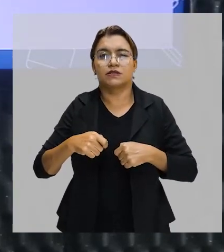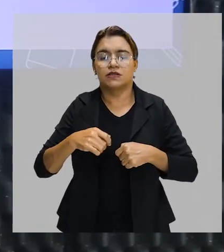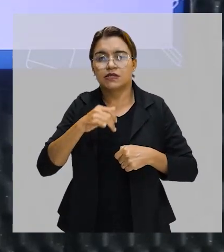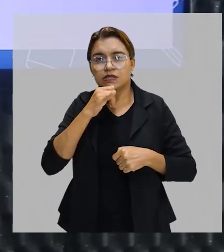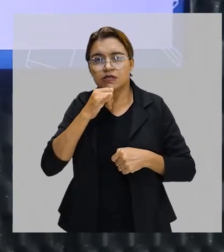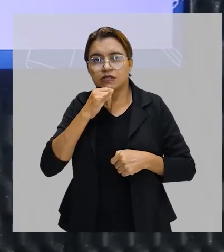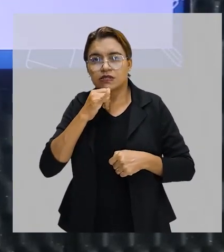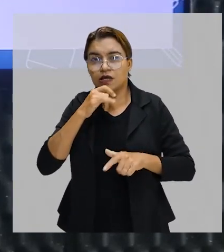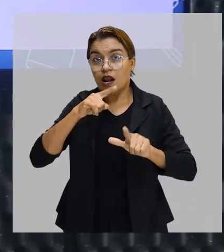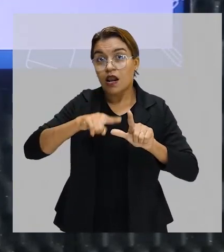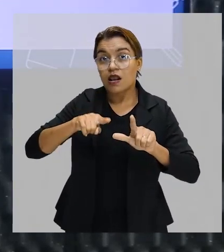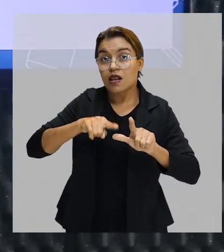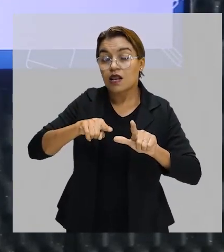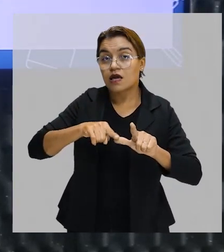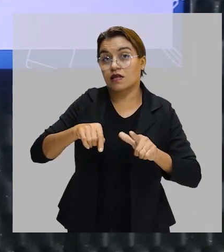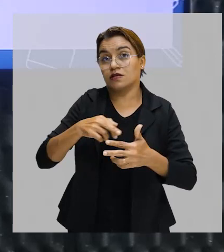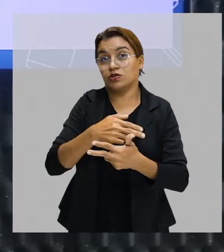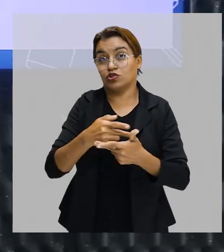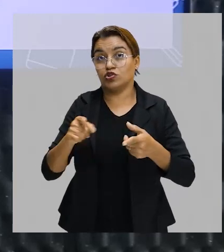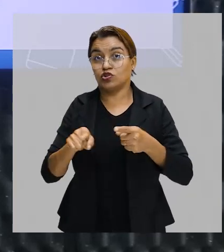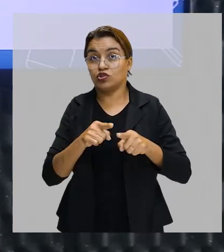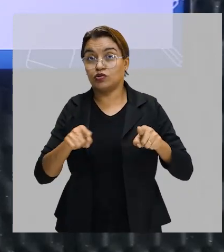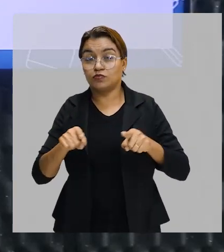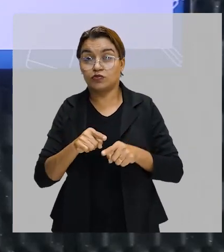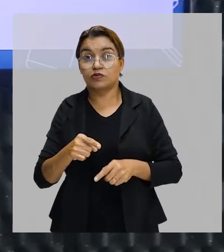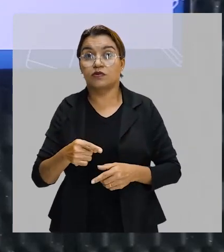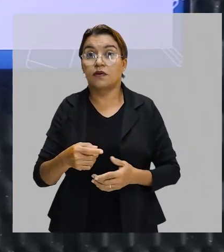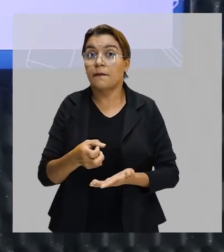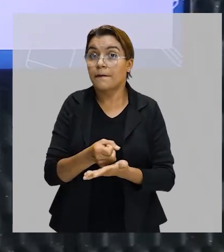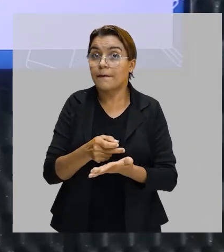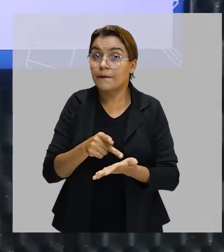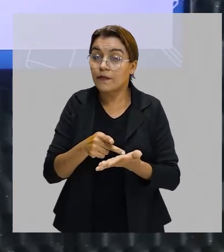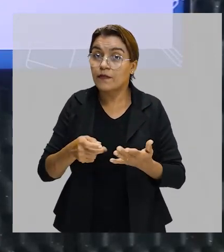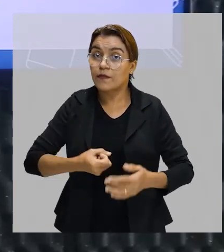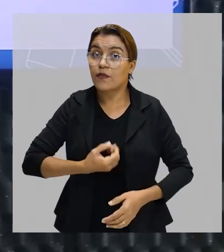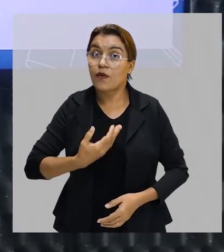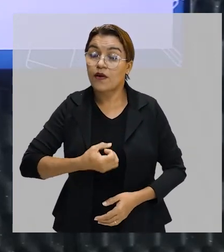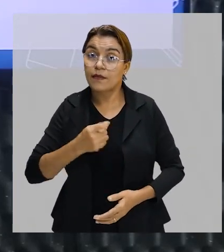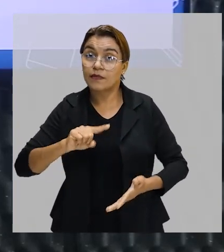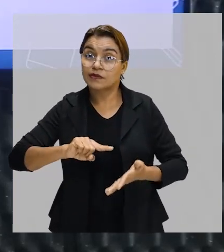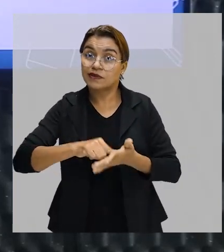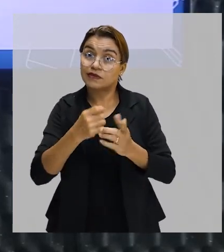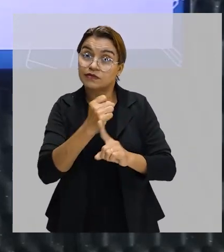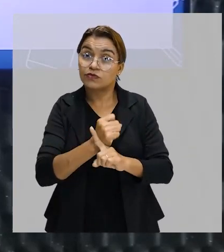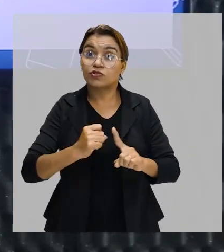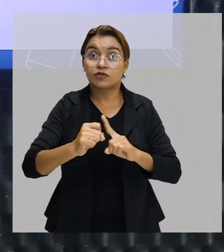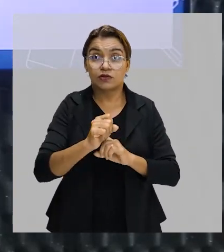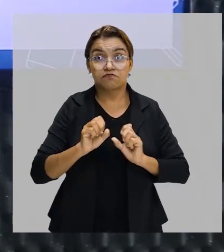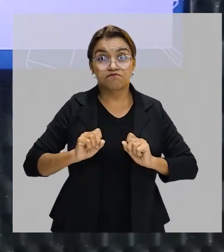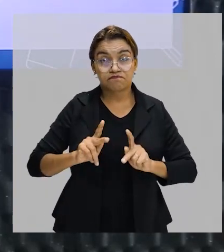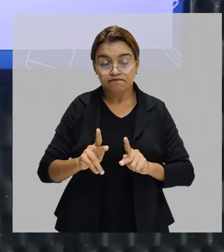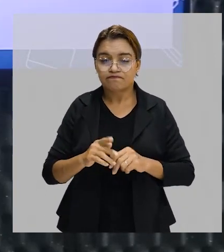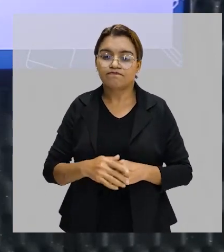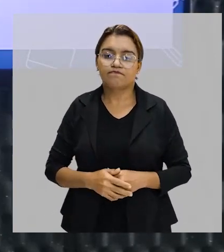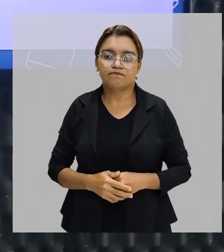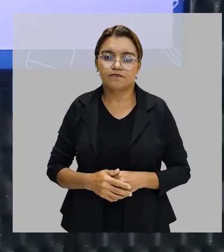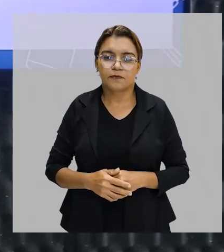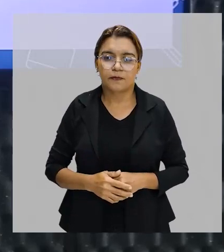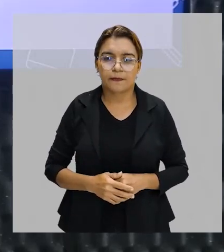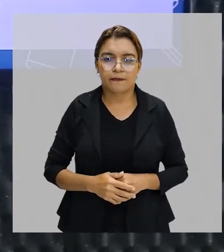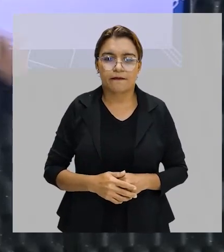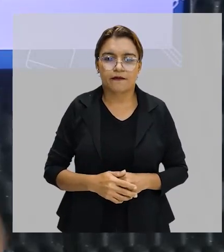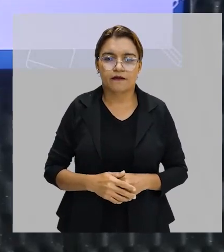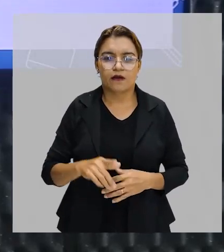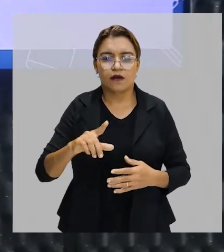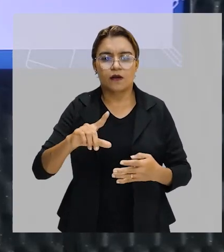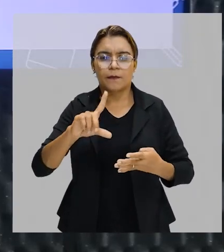gravada pelo Chico Buarque. É um poema de Carlos Drummond de Andrade, que traz denúncia social, tá bom? Pois é. Qual